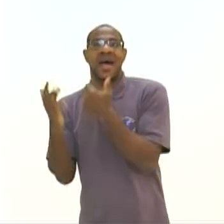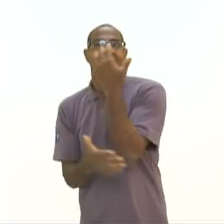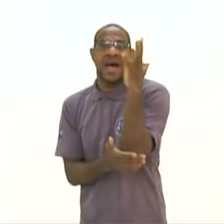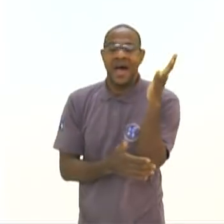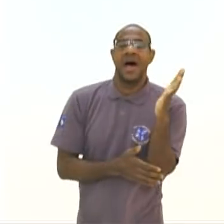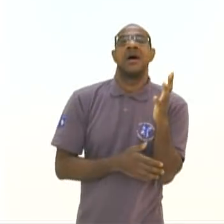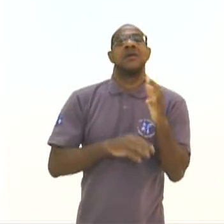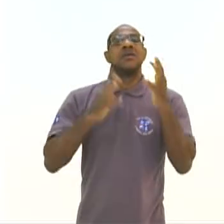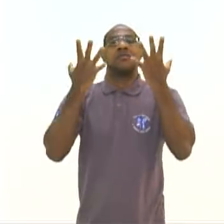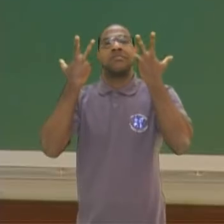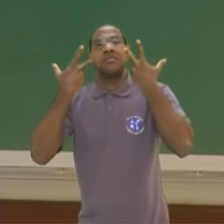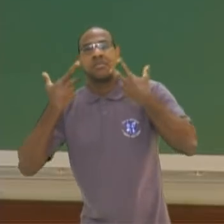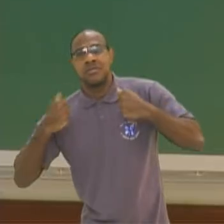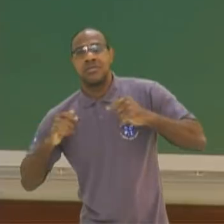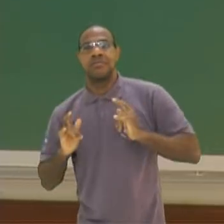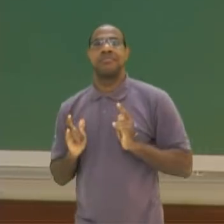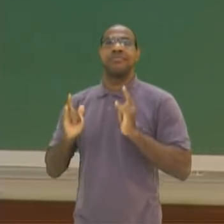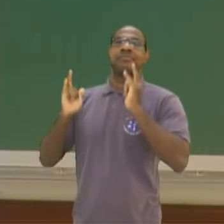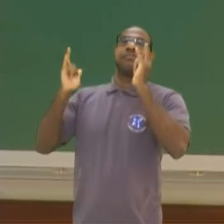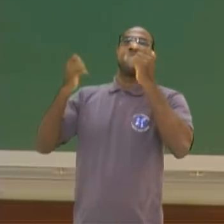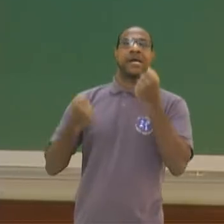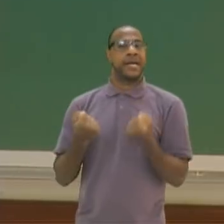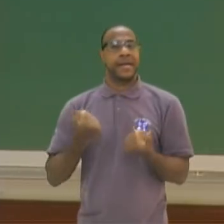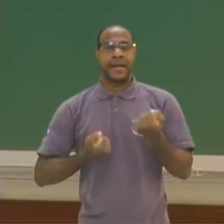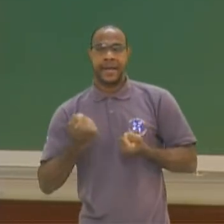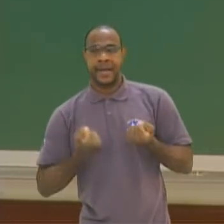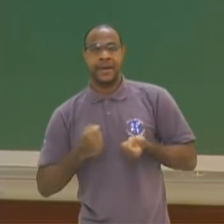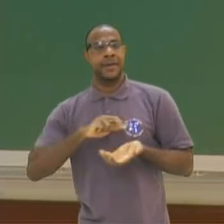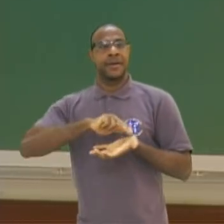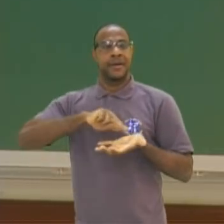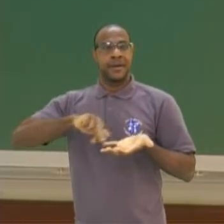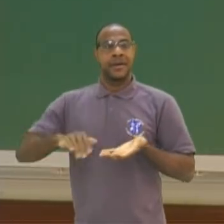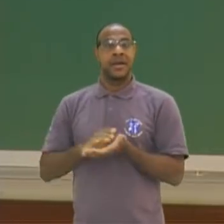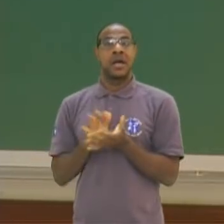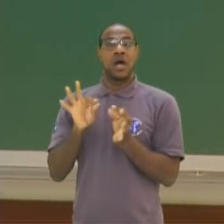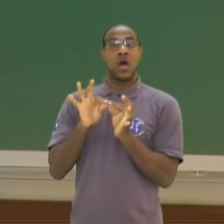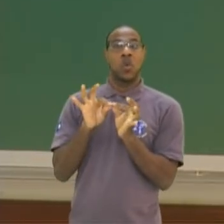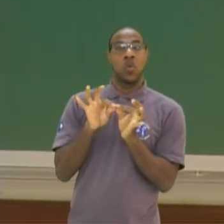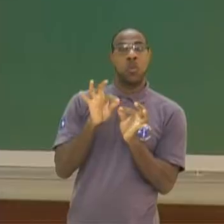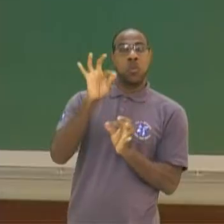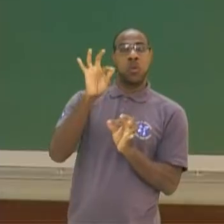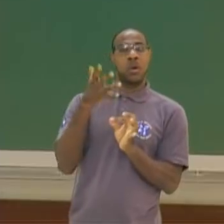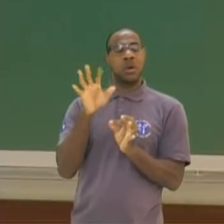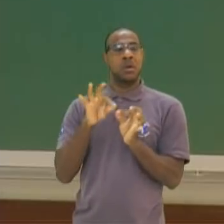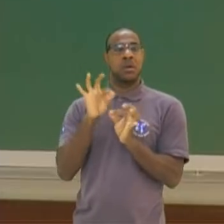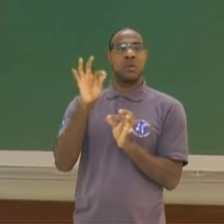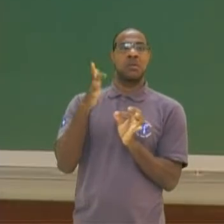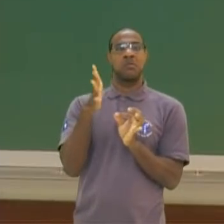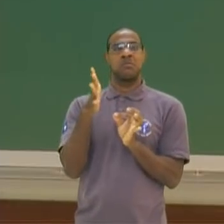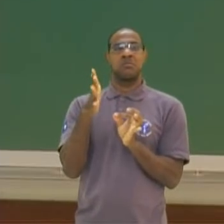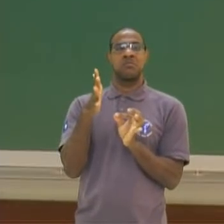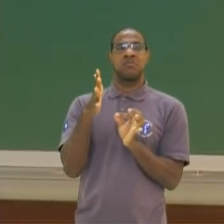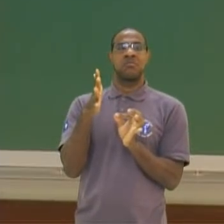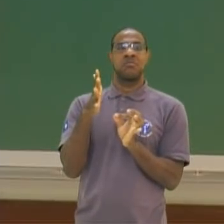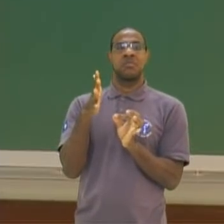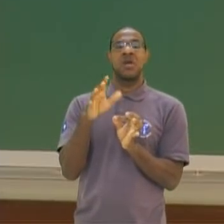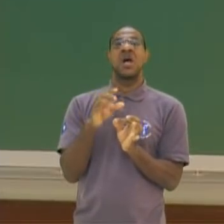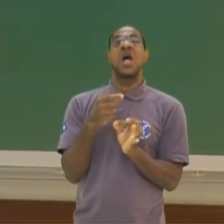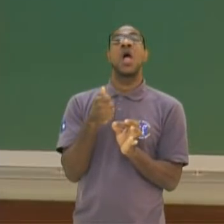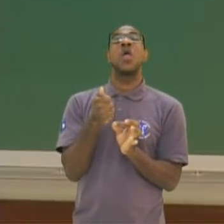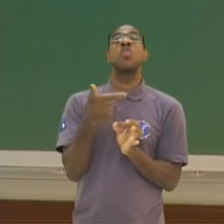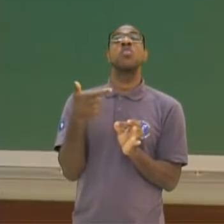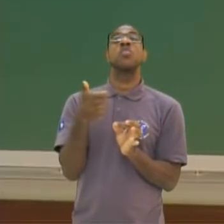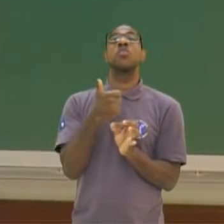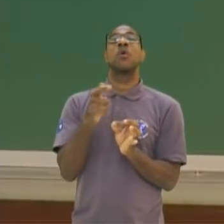animais, com os prédios, com os carros. A altitude média dessa camada é em torno de